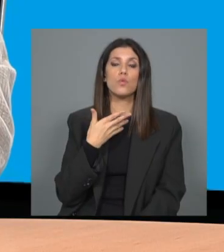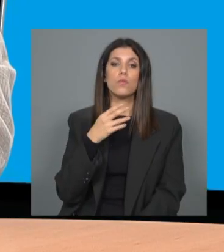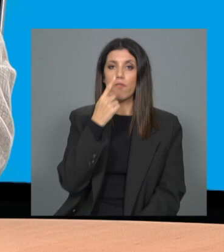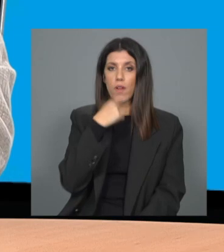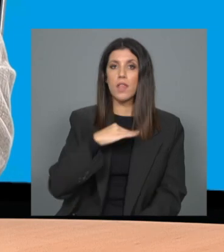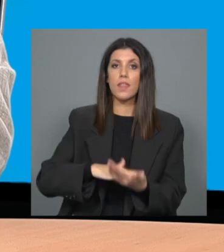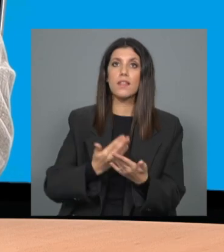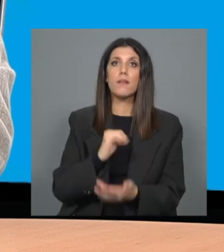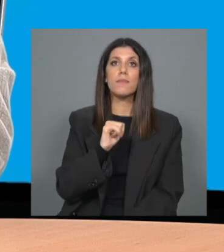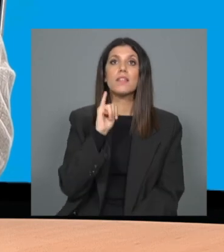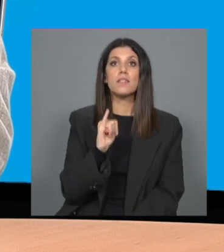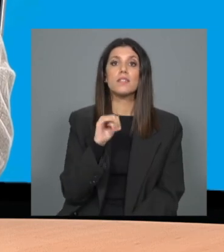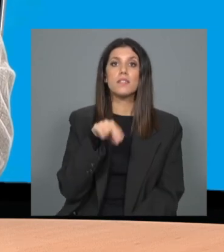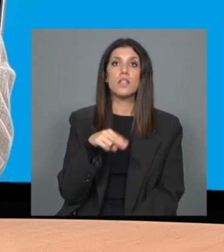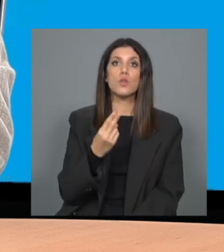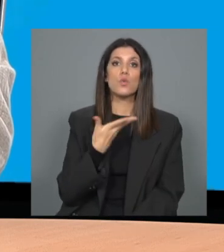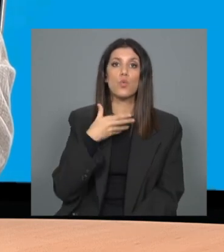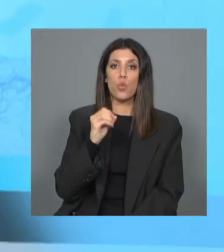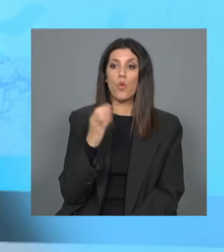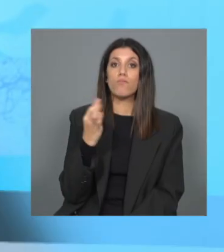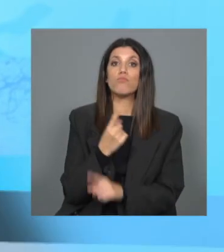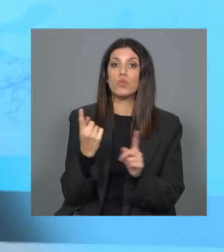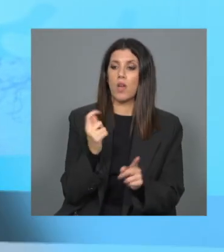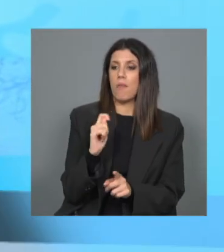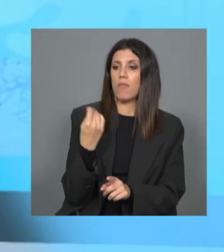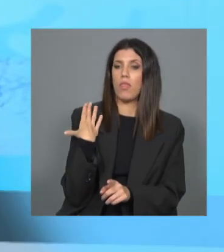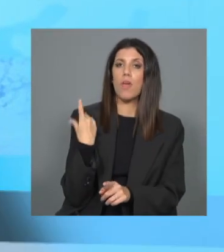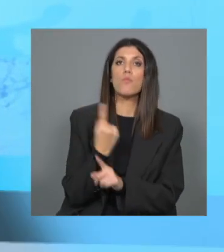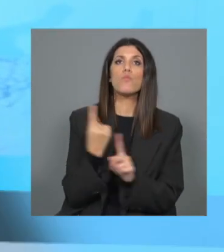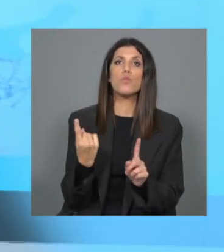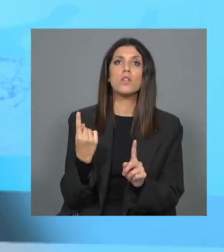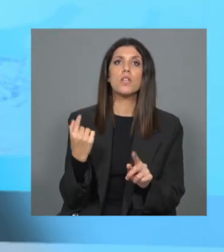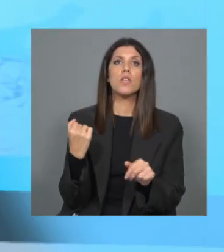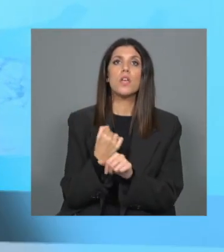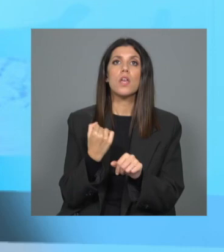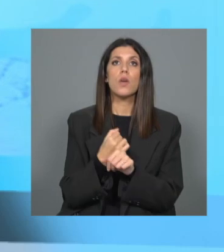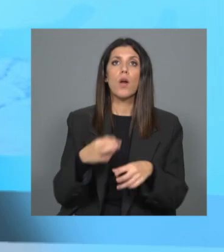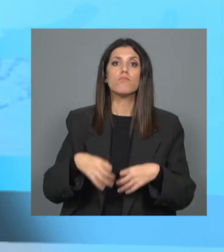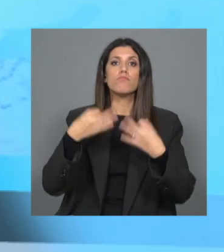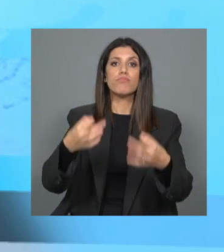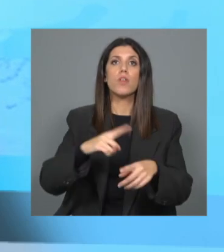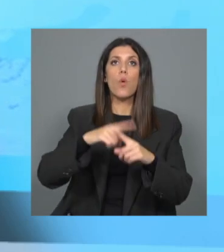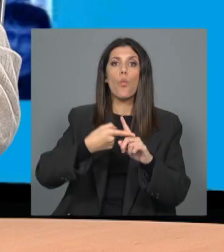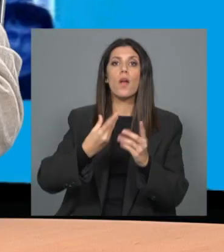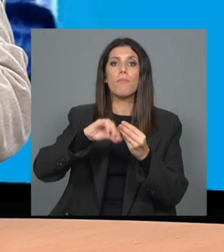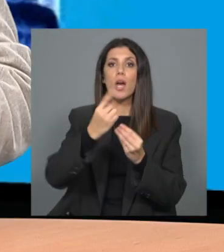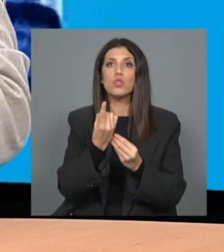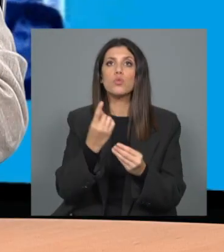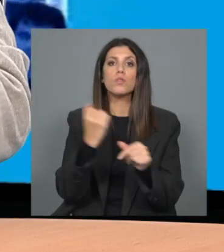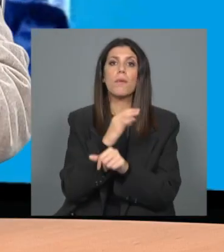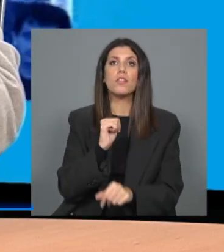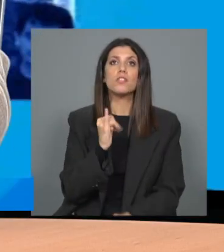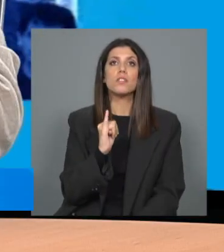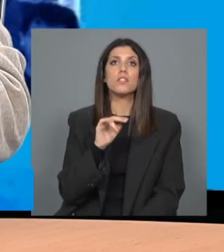foi um facto dos últimos meses, porquê o alargar os trabalhos sinodais mais um ano? Tanto quanto se percebe,